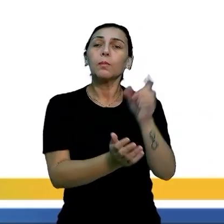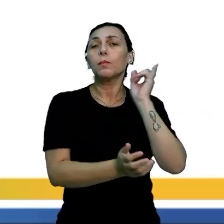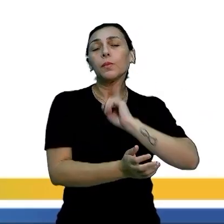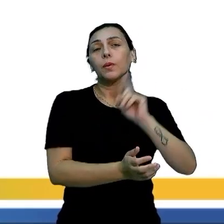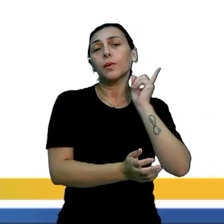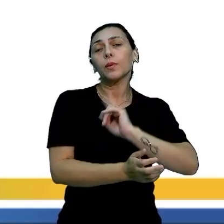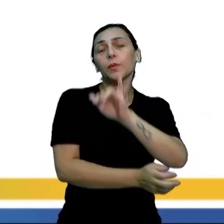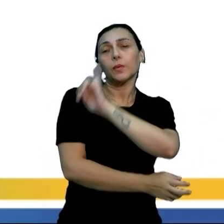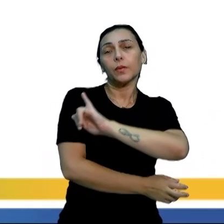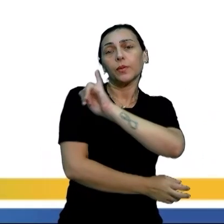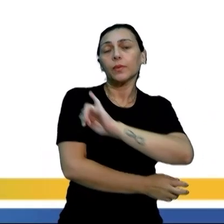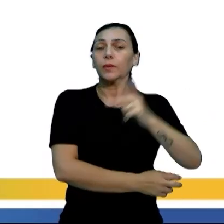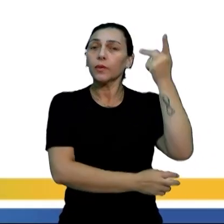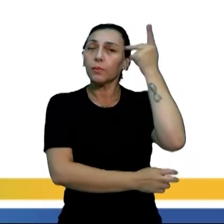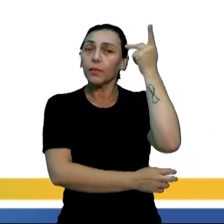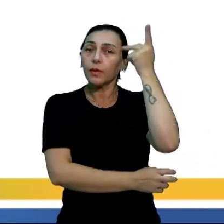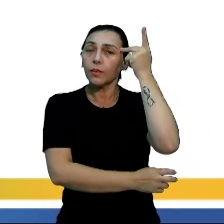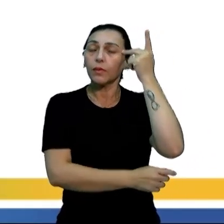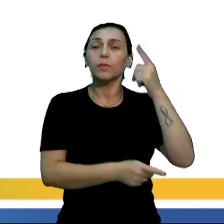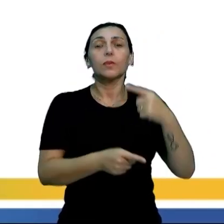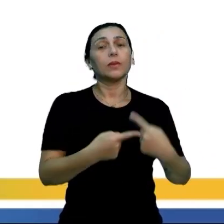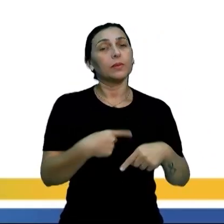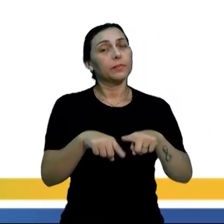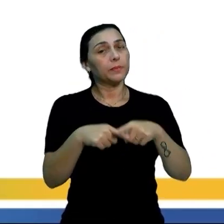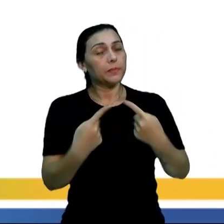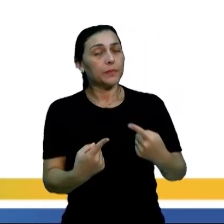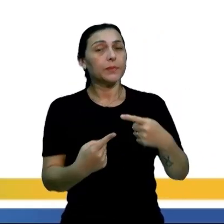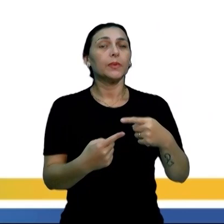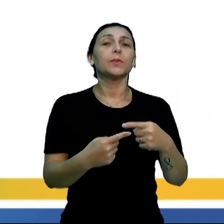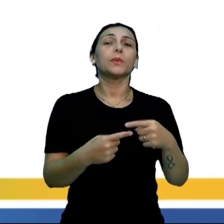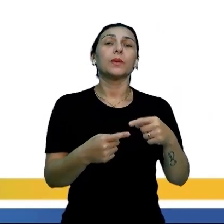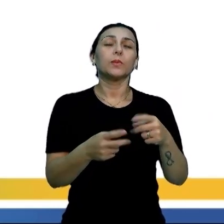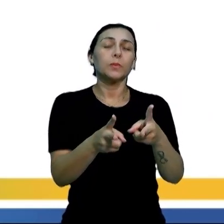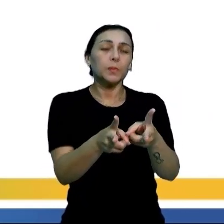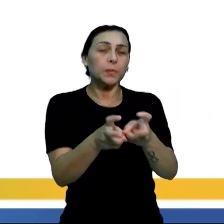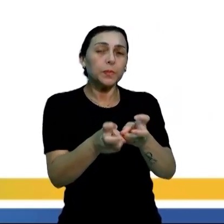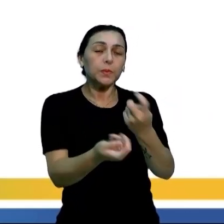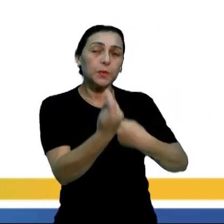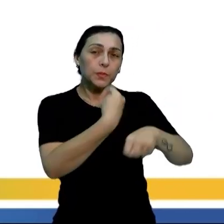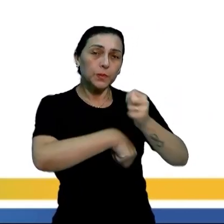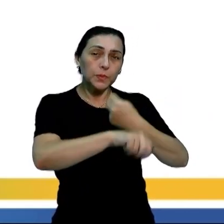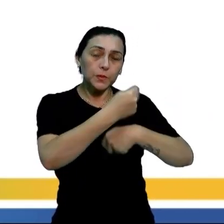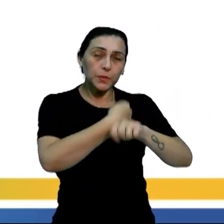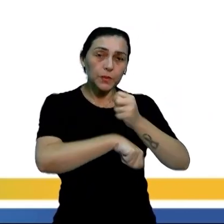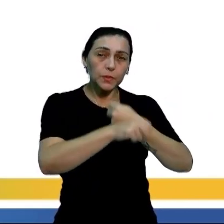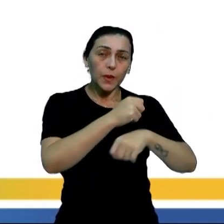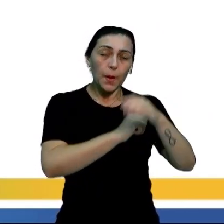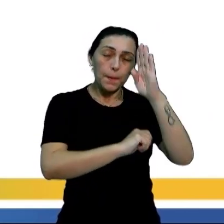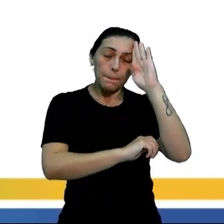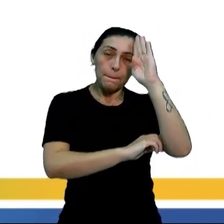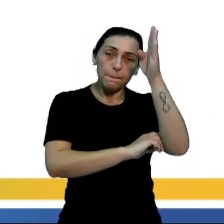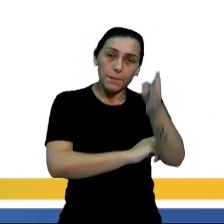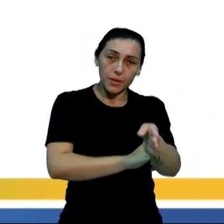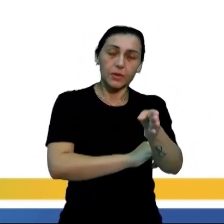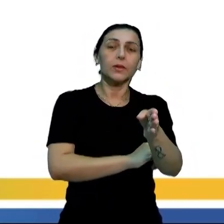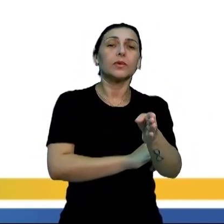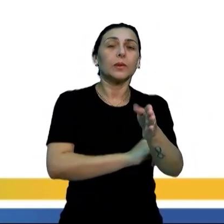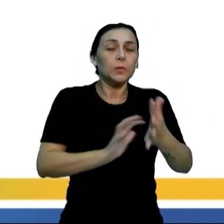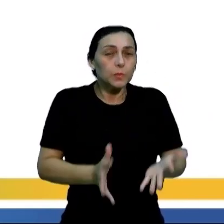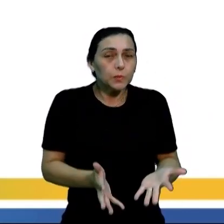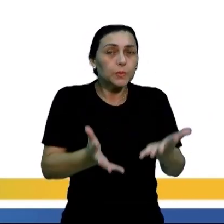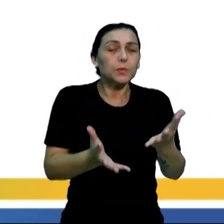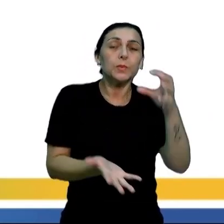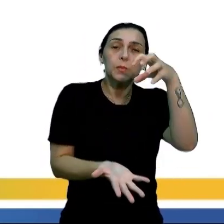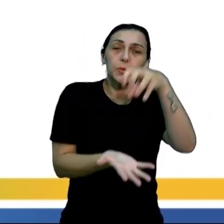Rio de Janeiro e São Paulo. Paralelamente à exploração econômica, que foi o centro propulsor desses